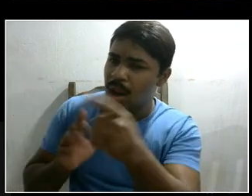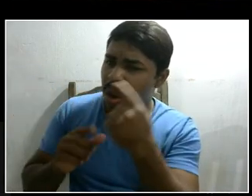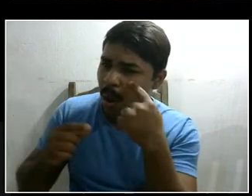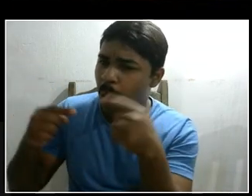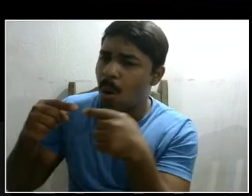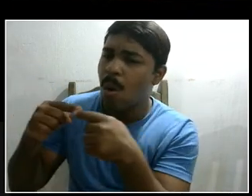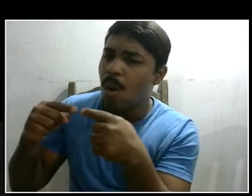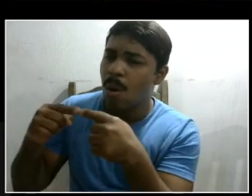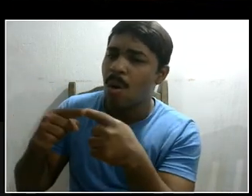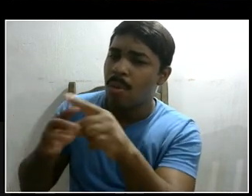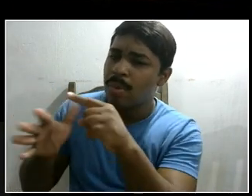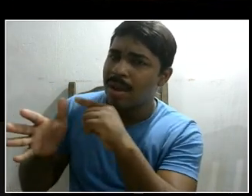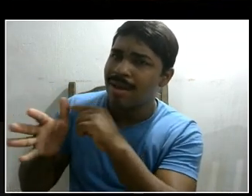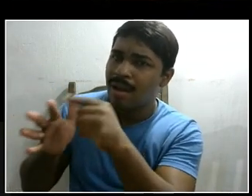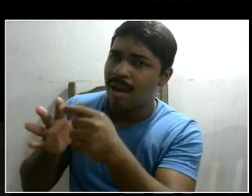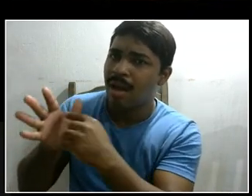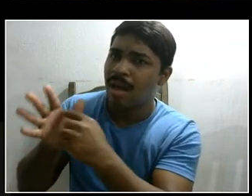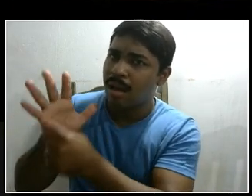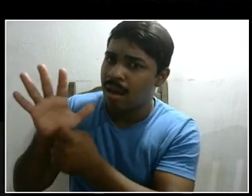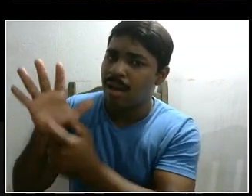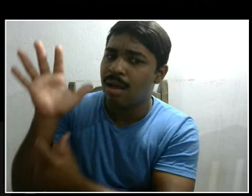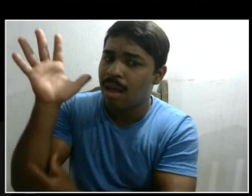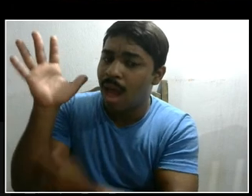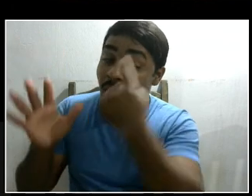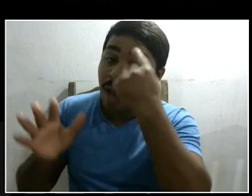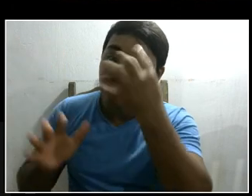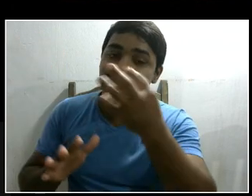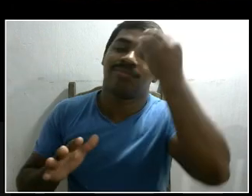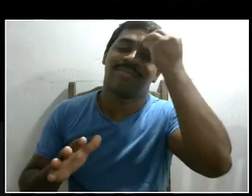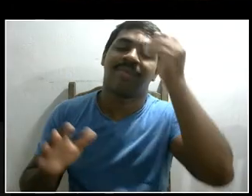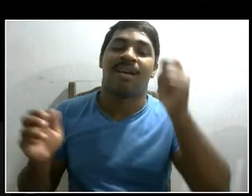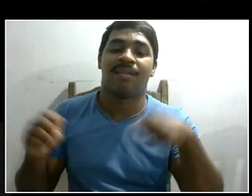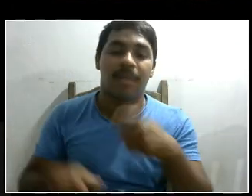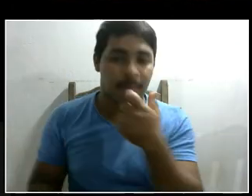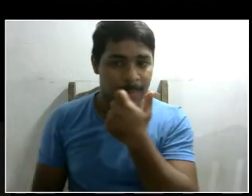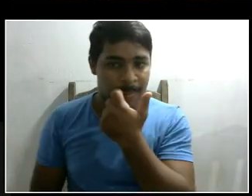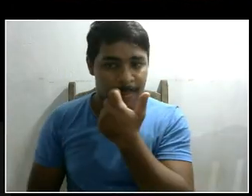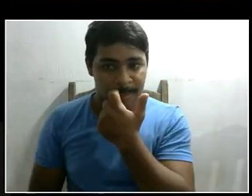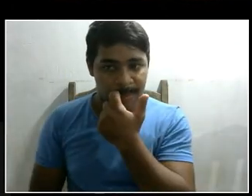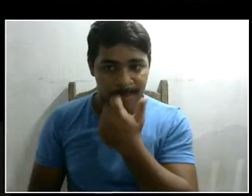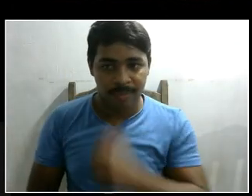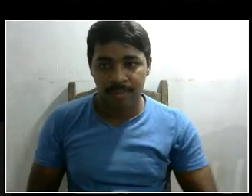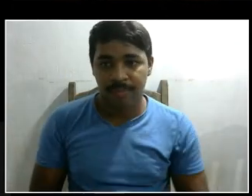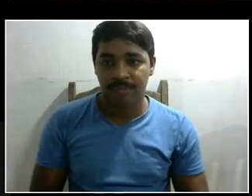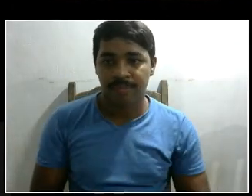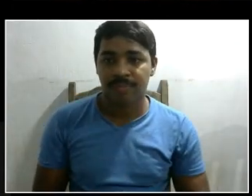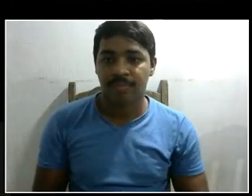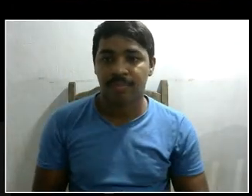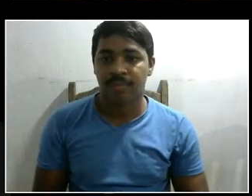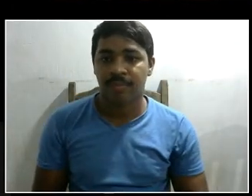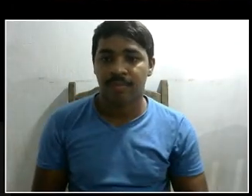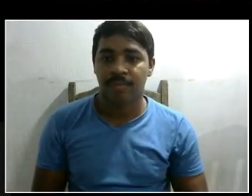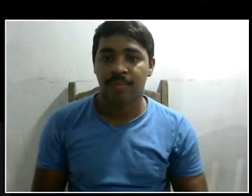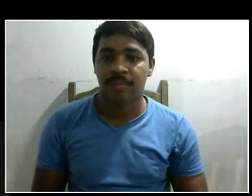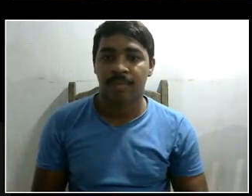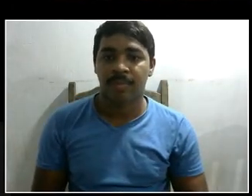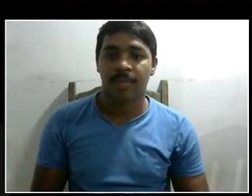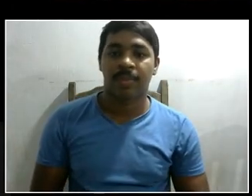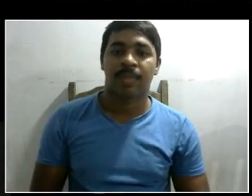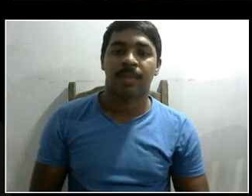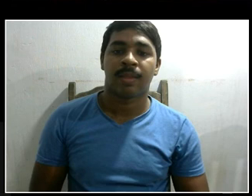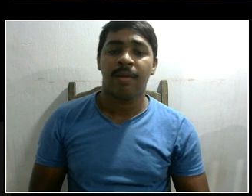nomes, tá? Só uma dicasinha para ajudar vocês a lembrarem. Então, vamos observar aqui uma figura que ela vai mostrar sobre